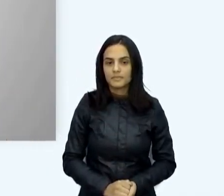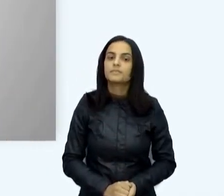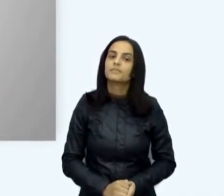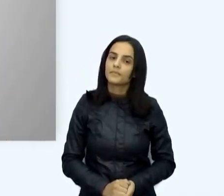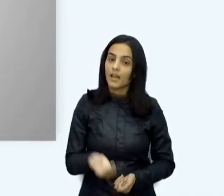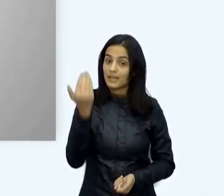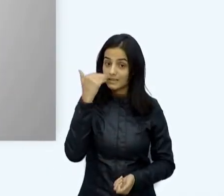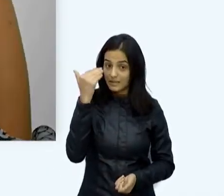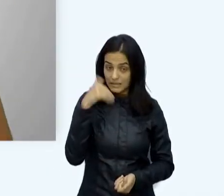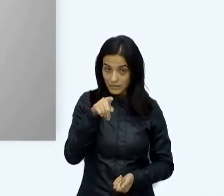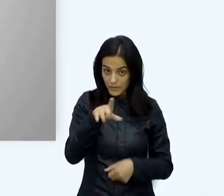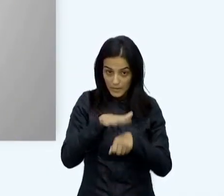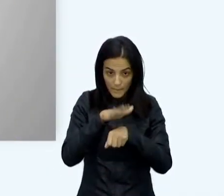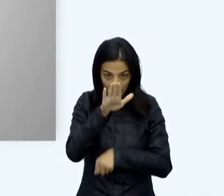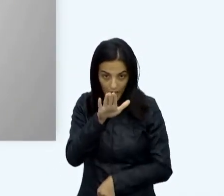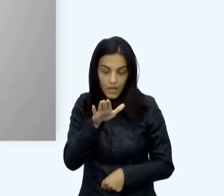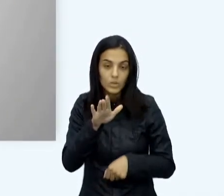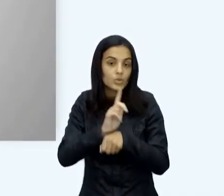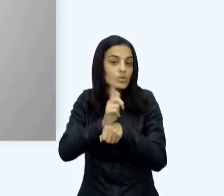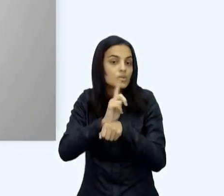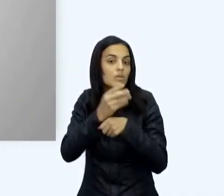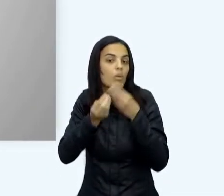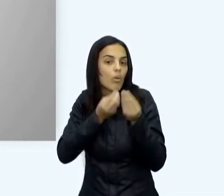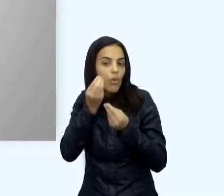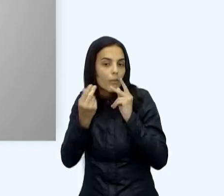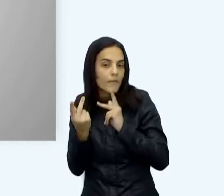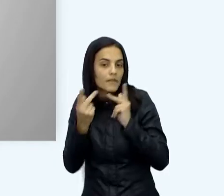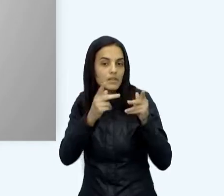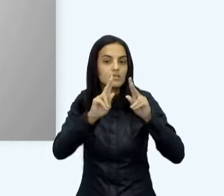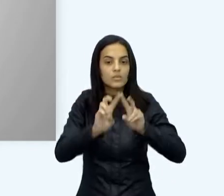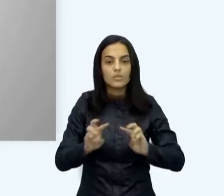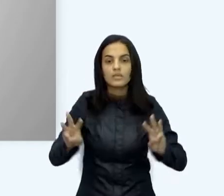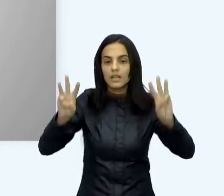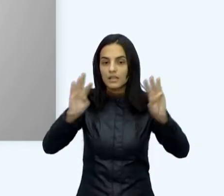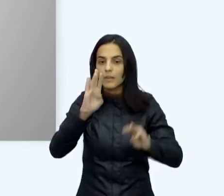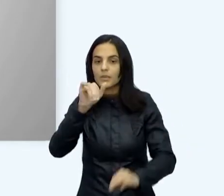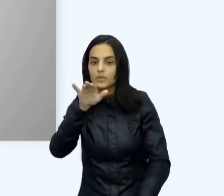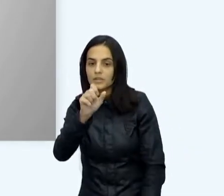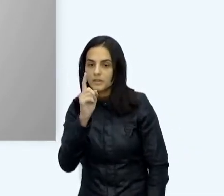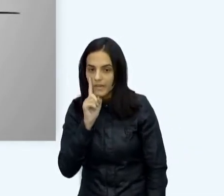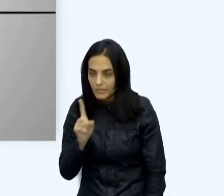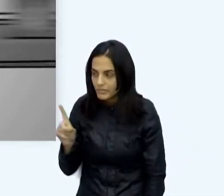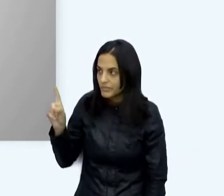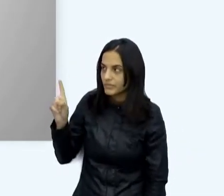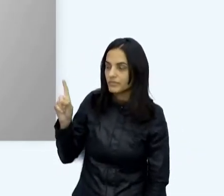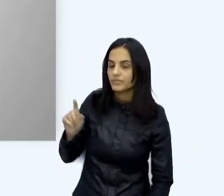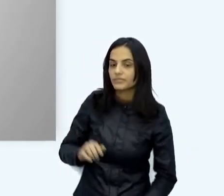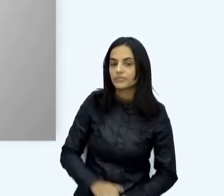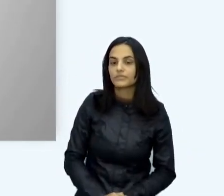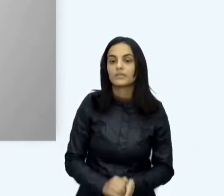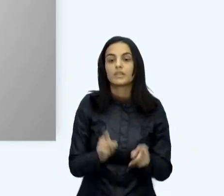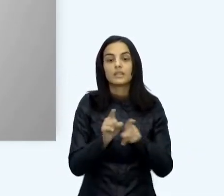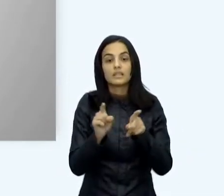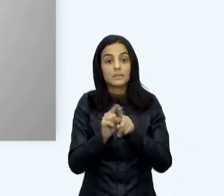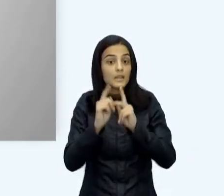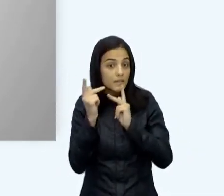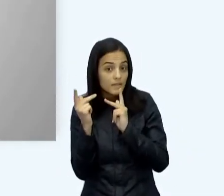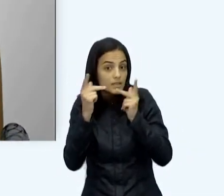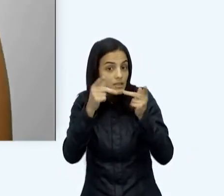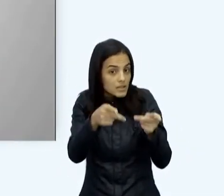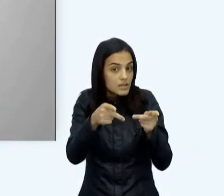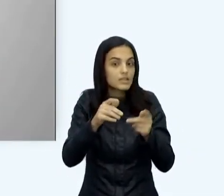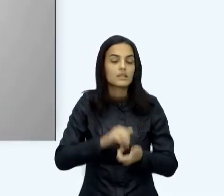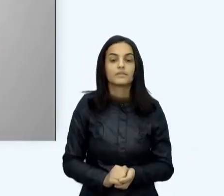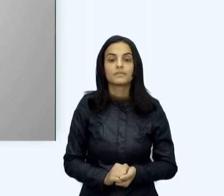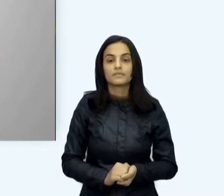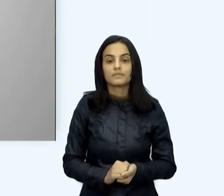Para entender melhor esse modelo de gestão, visite o site da Reserva da Biosfera do Pantanal. Visite uma reserva da